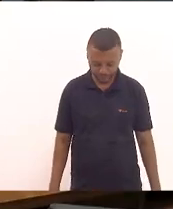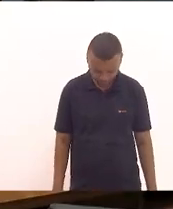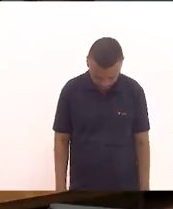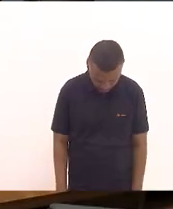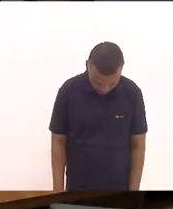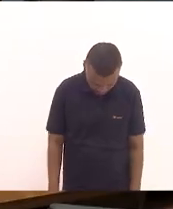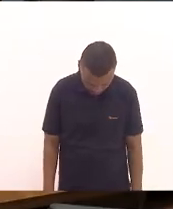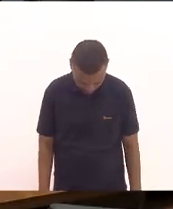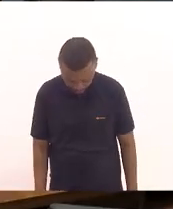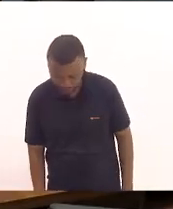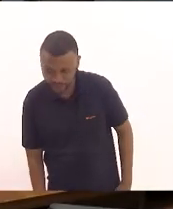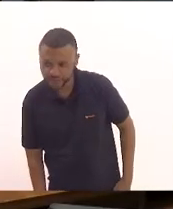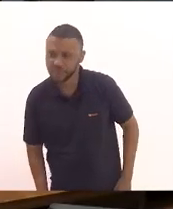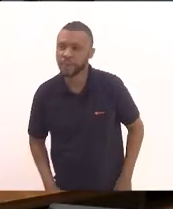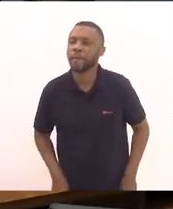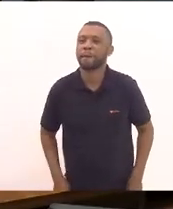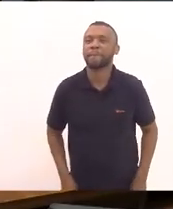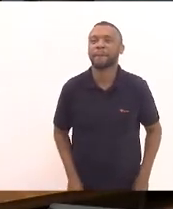Presidente.